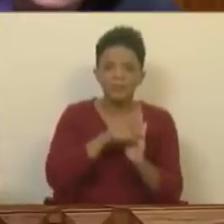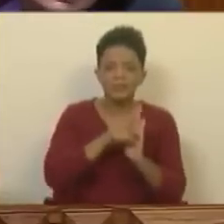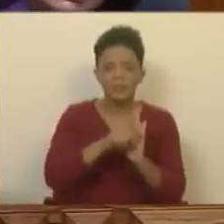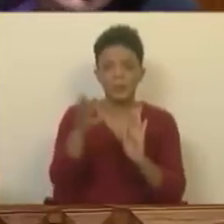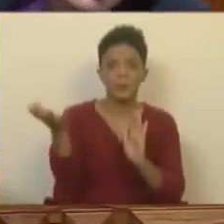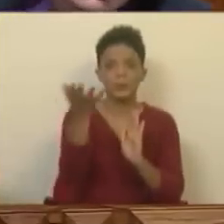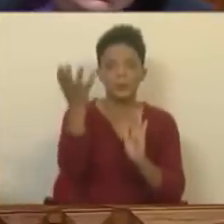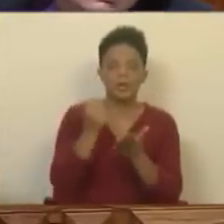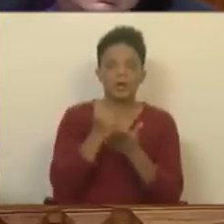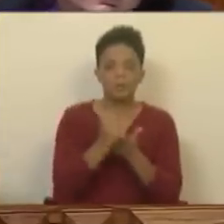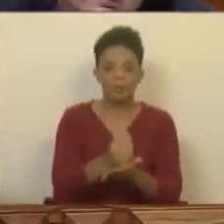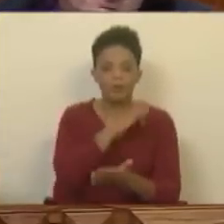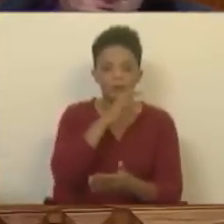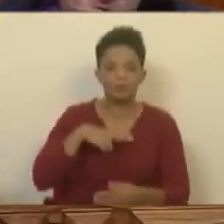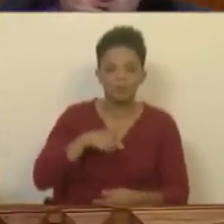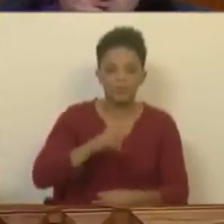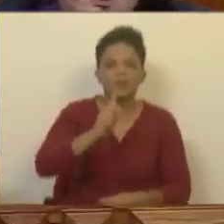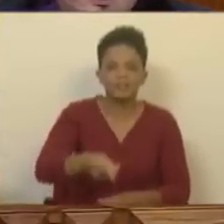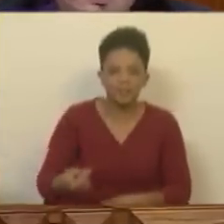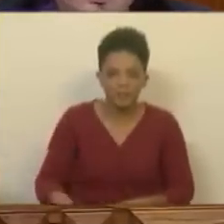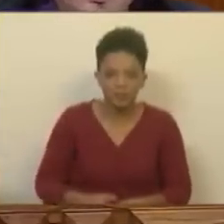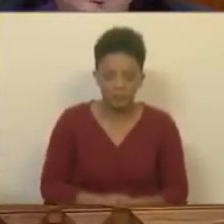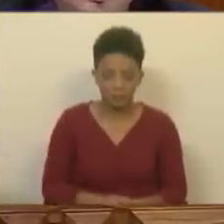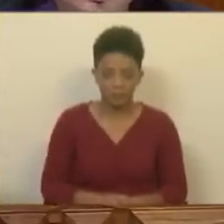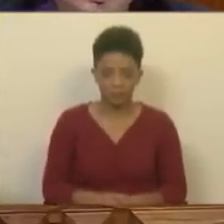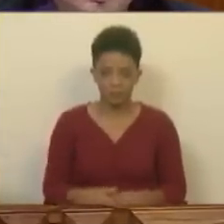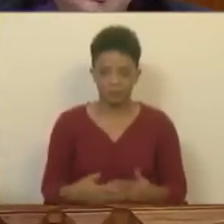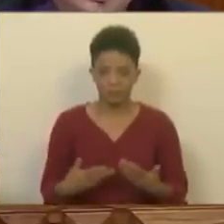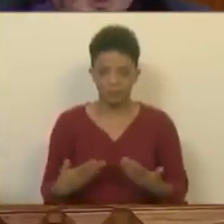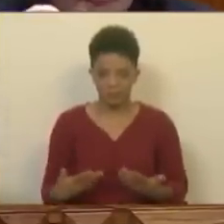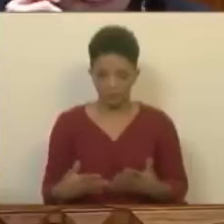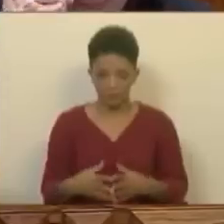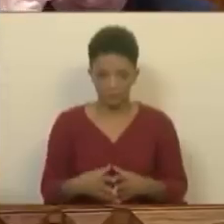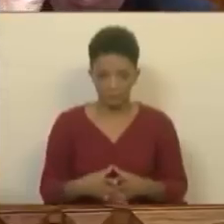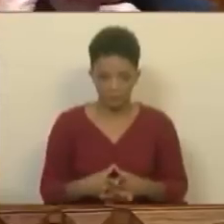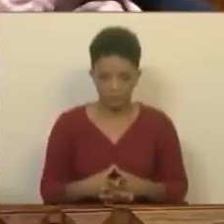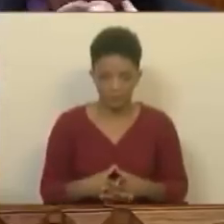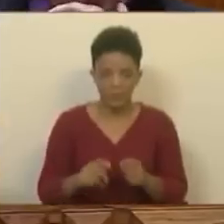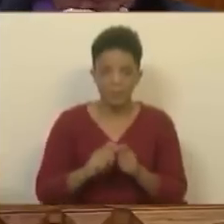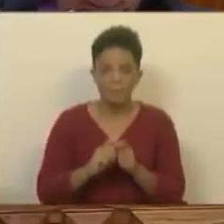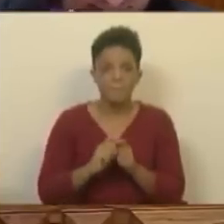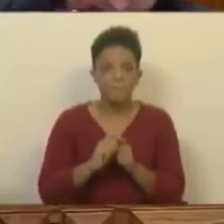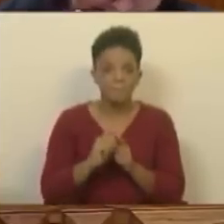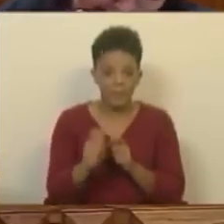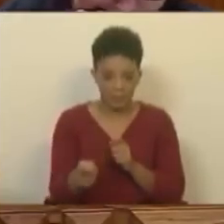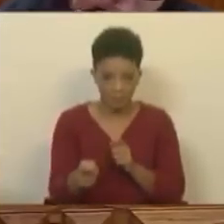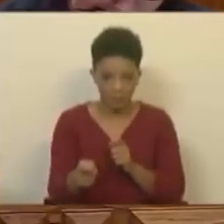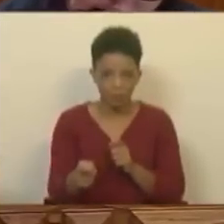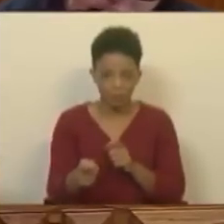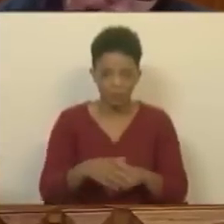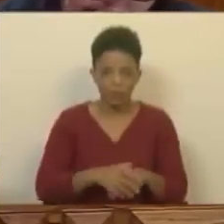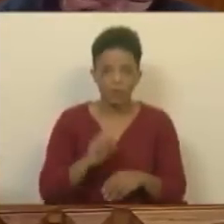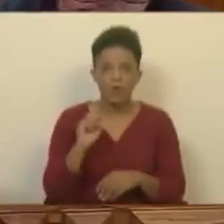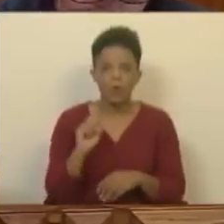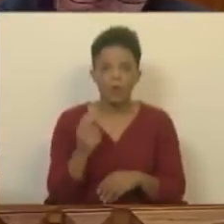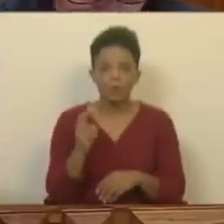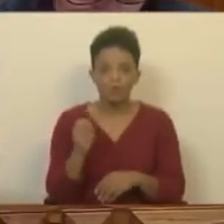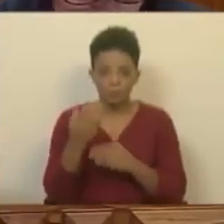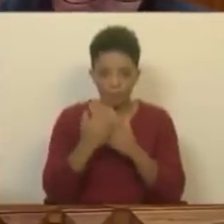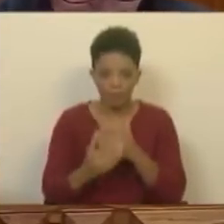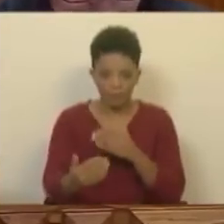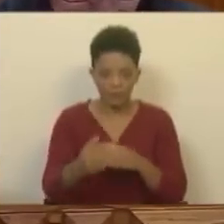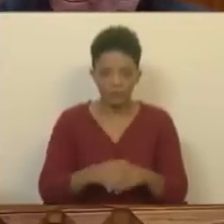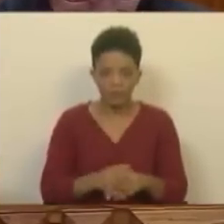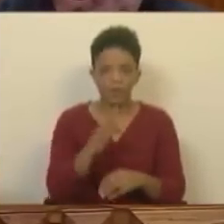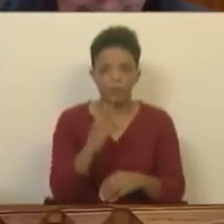grande medida de Apoio às famílias portuguesas traduzias na no pagamento a partir do mês de outubro de